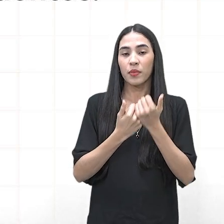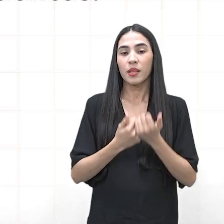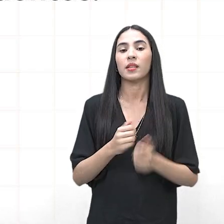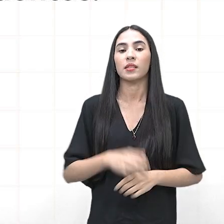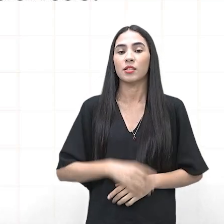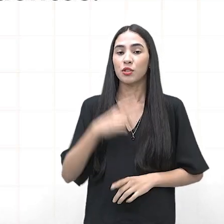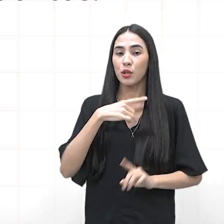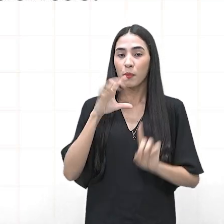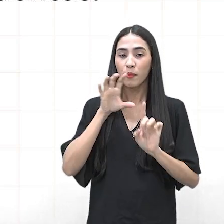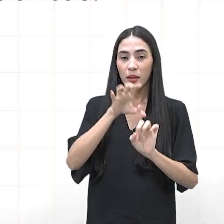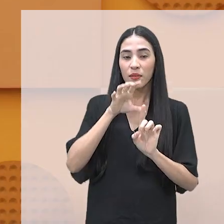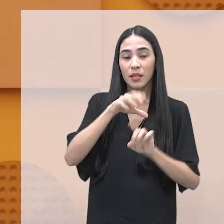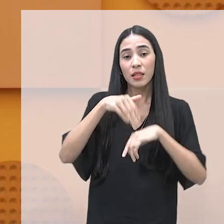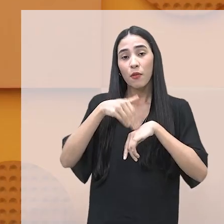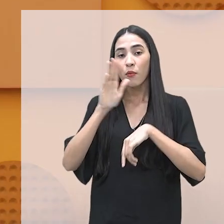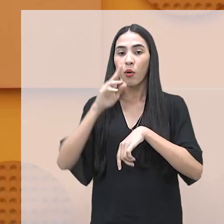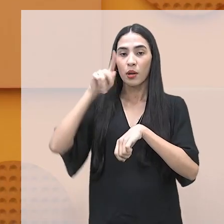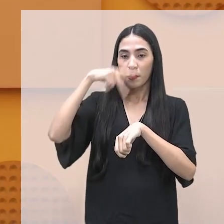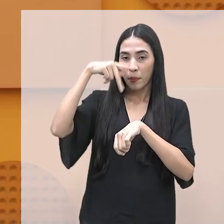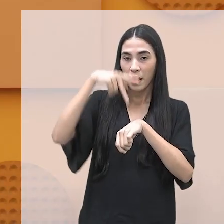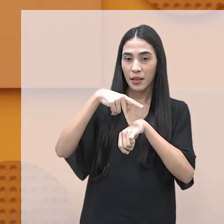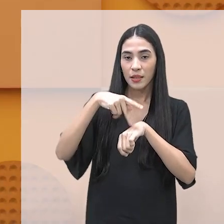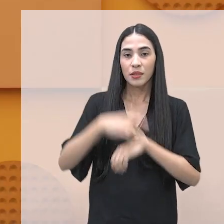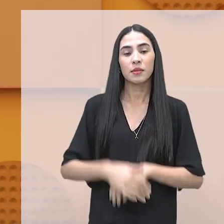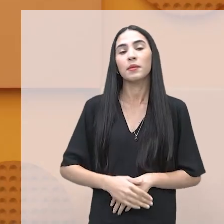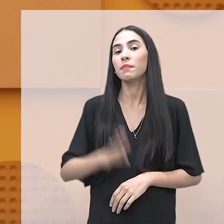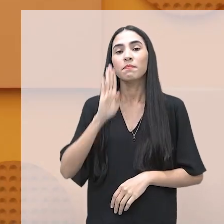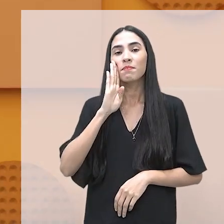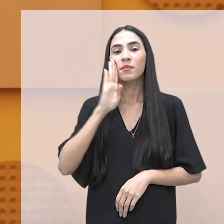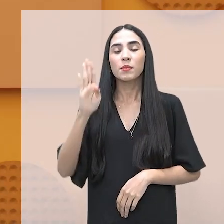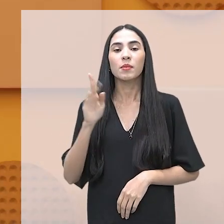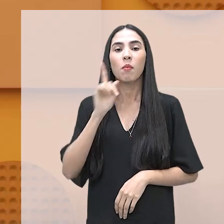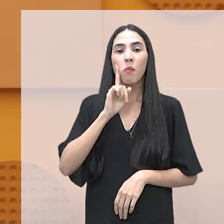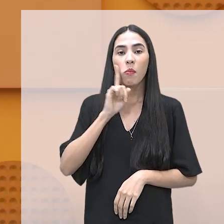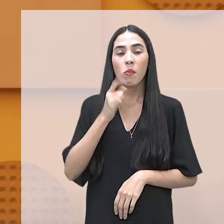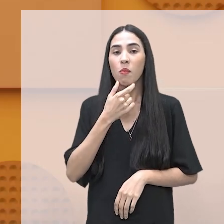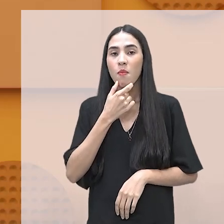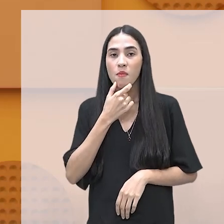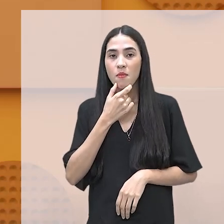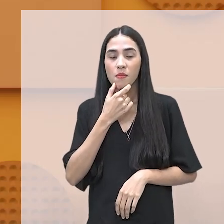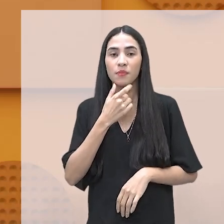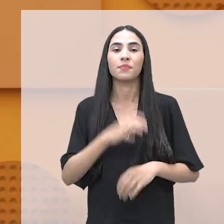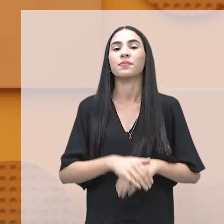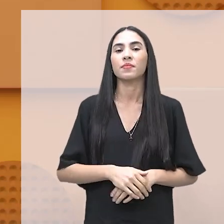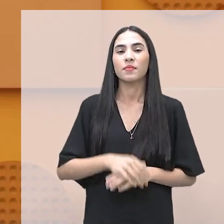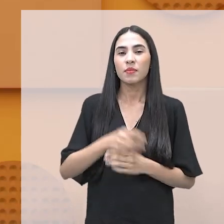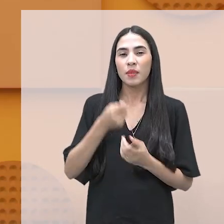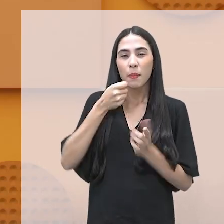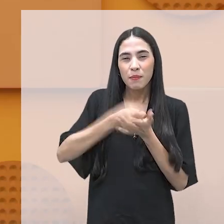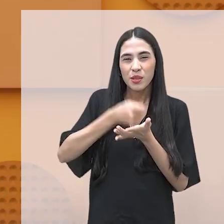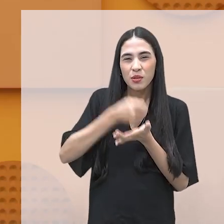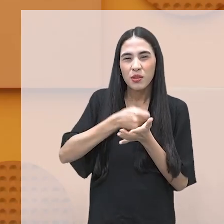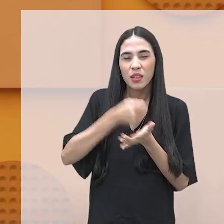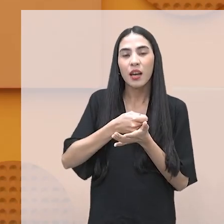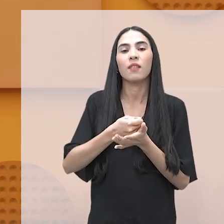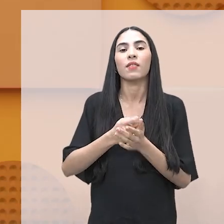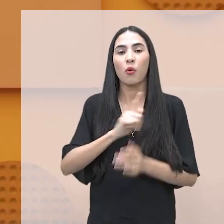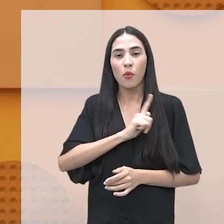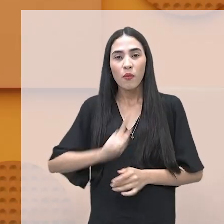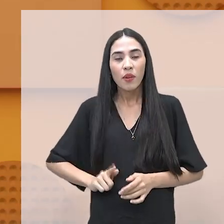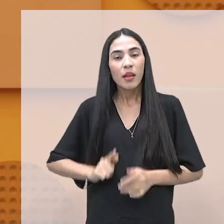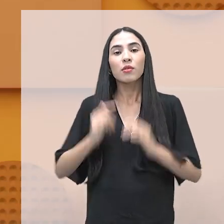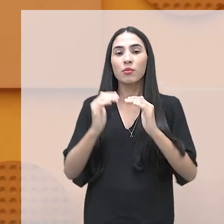que vinha de fora do país, que vinha principalmente ali da Inglaterra, que pressionava o governo brasileiro a